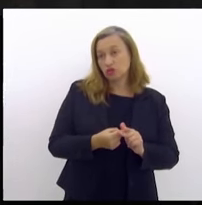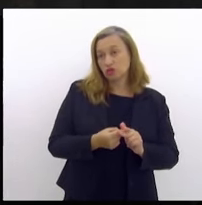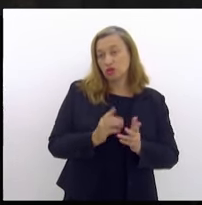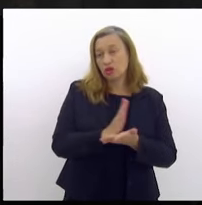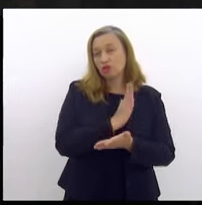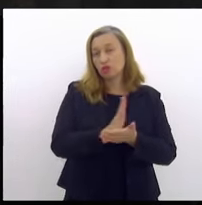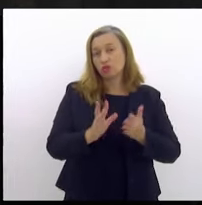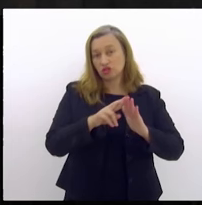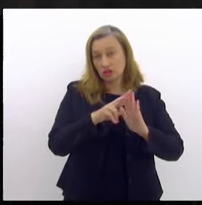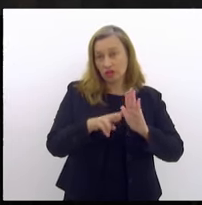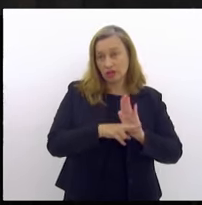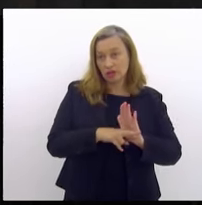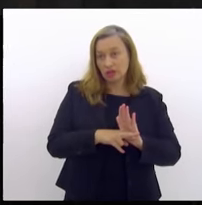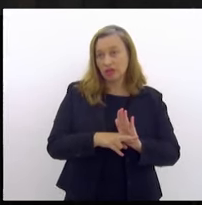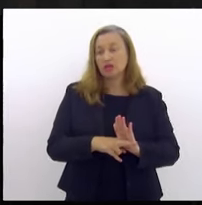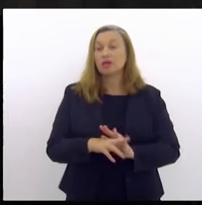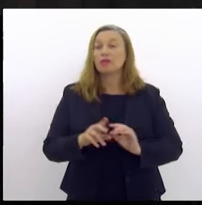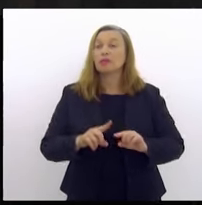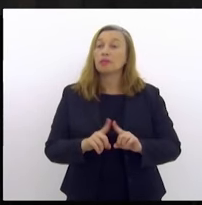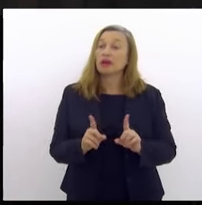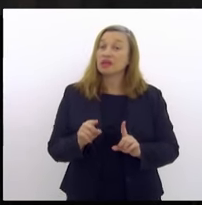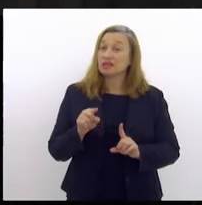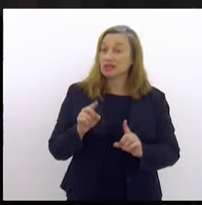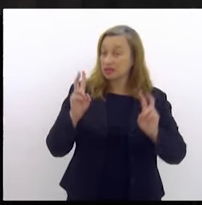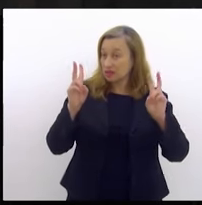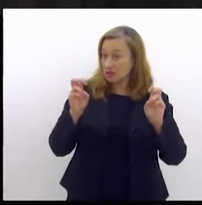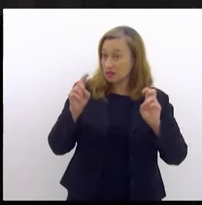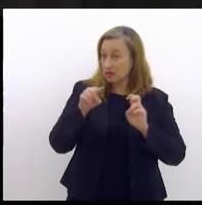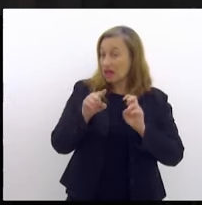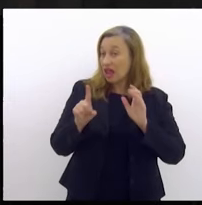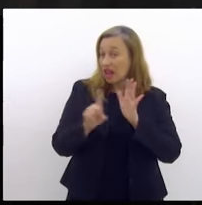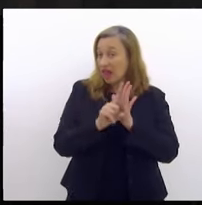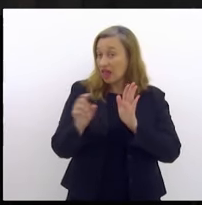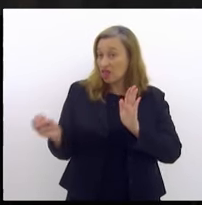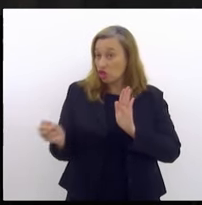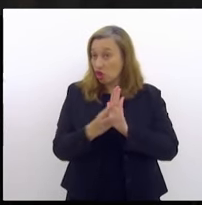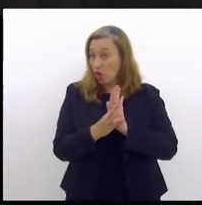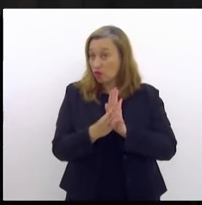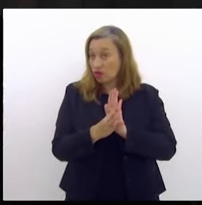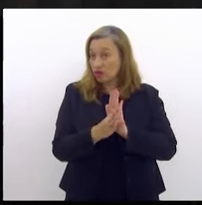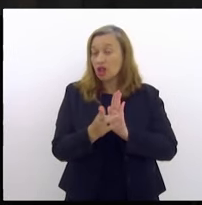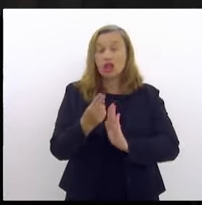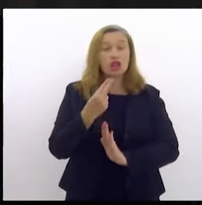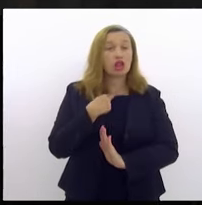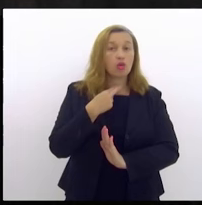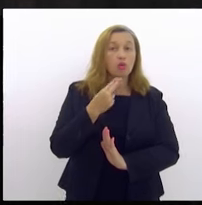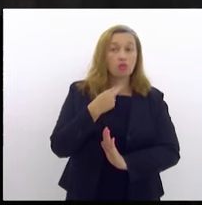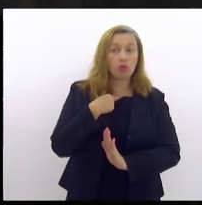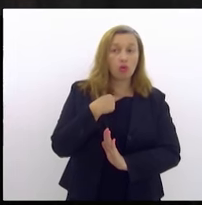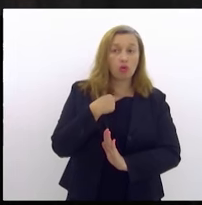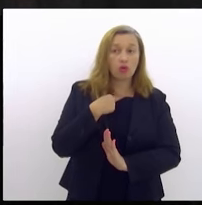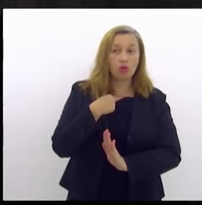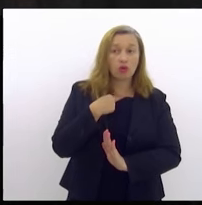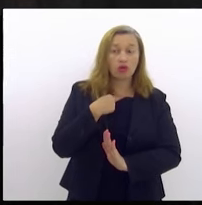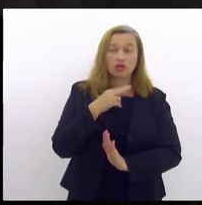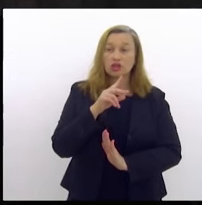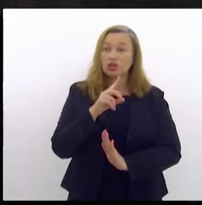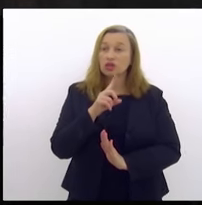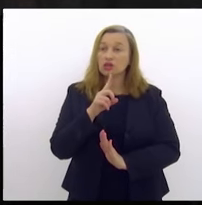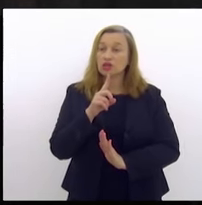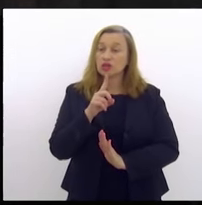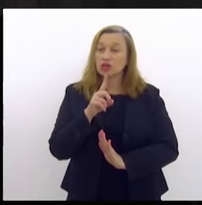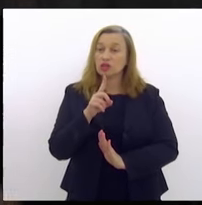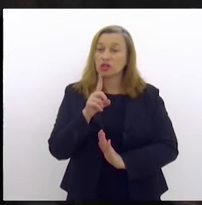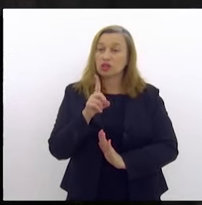eram reguladas. Nesse caso, leis novas não podem tirar das pessoas